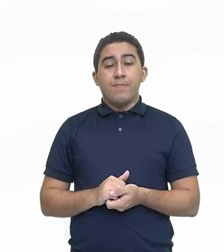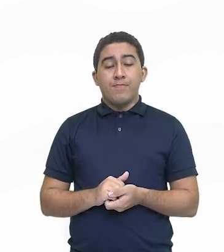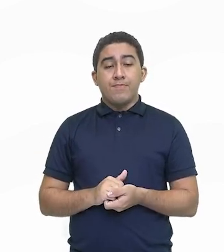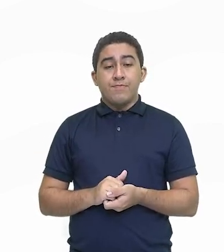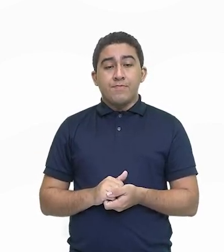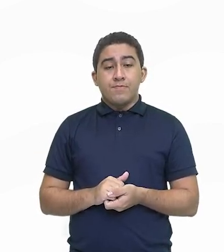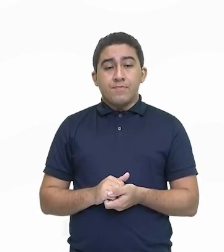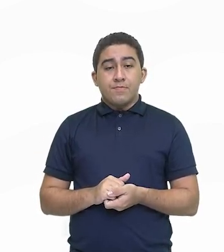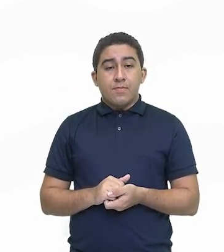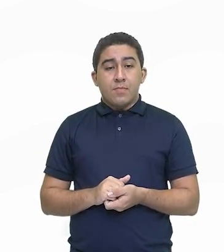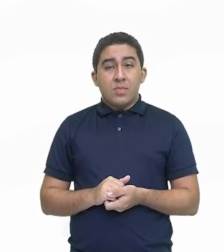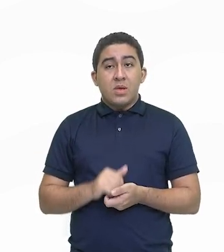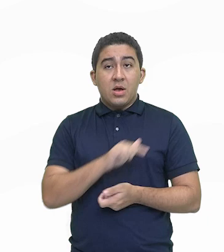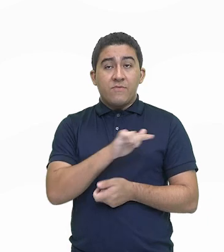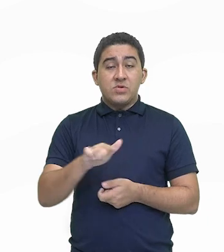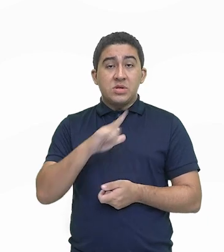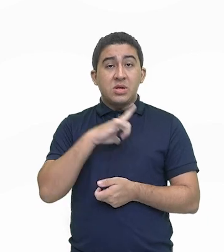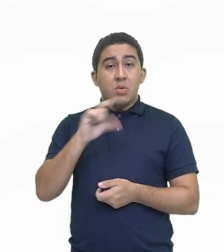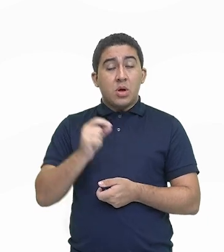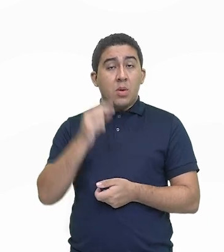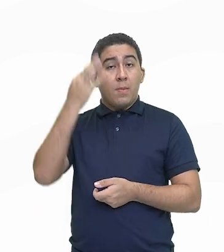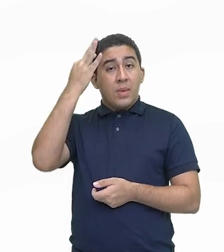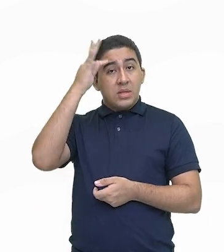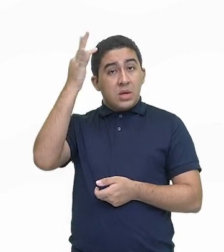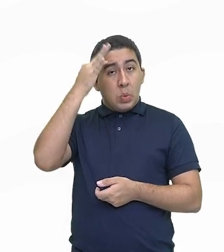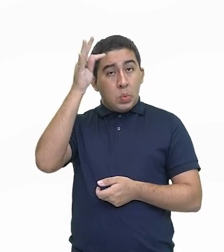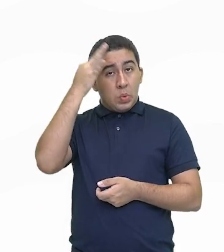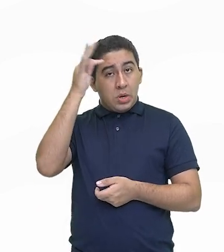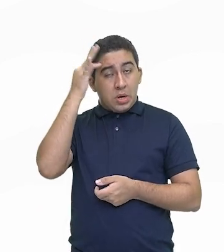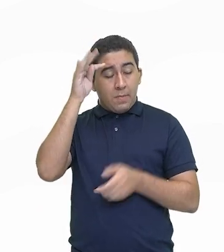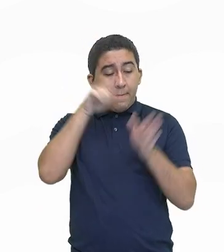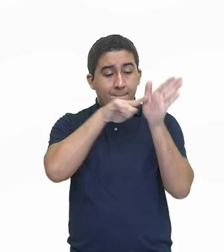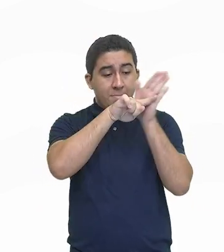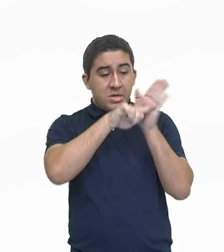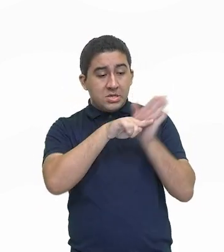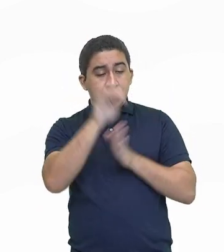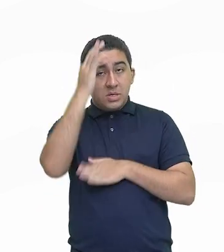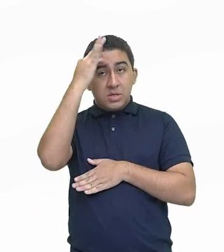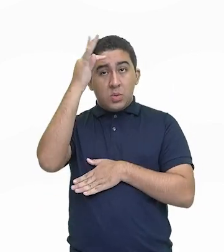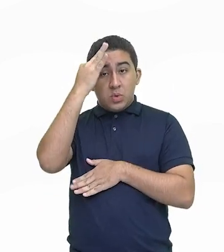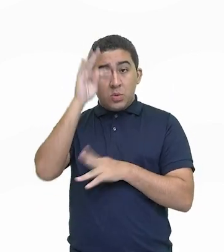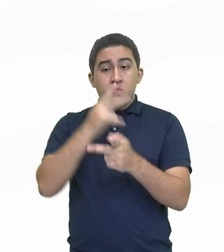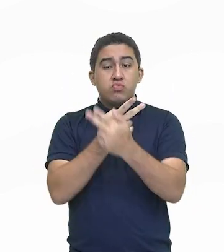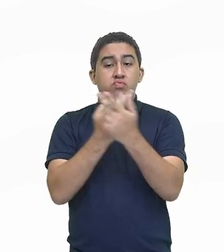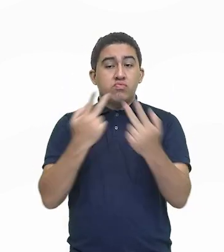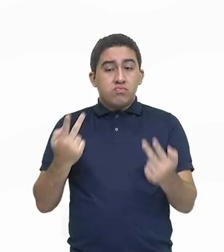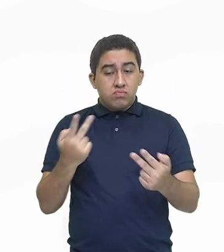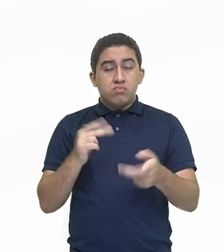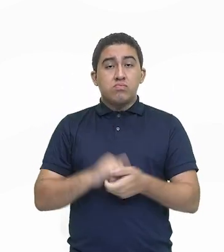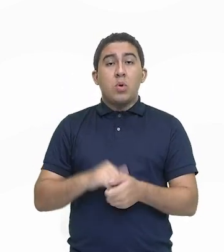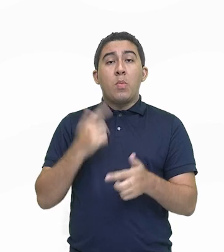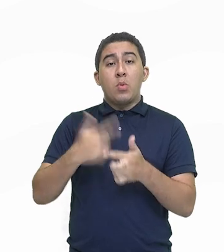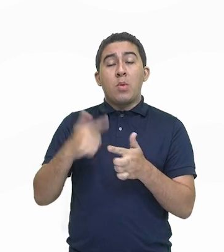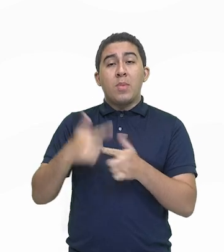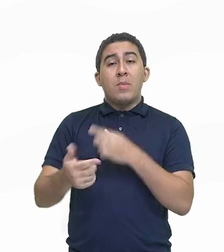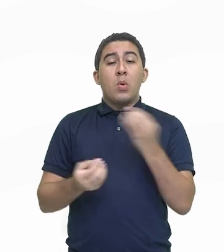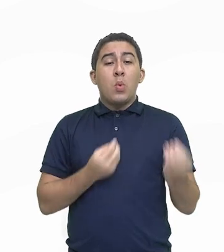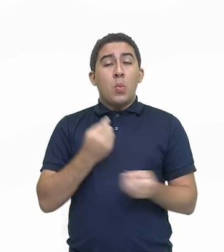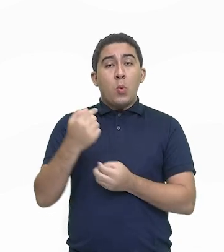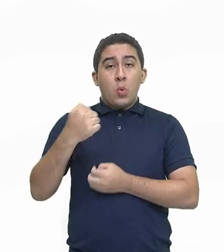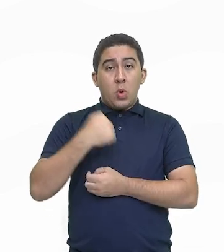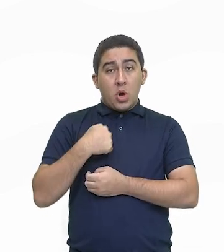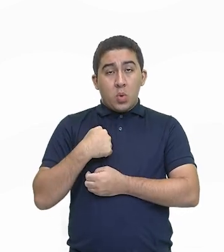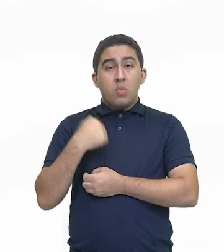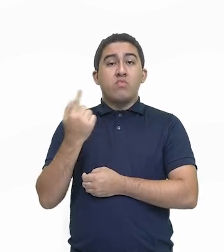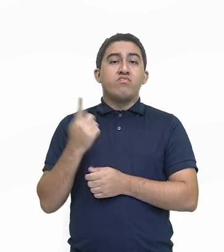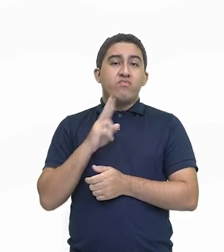você tem ali a formulação do problema de pesquisa e da hipótese. Né? O problema é como que eu vou